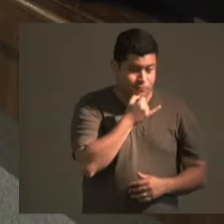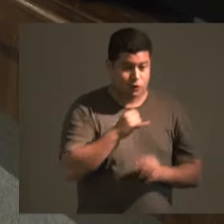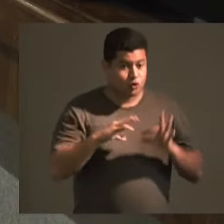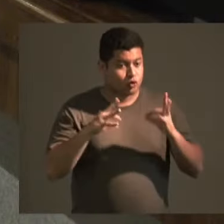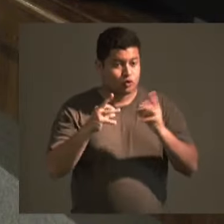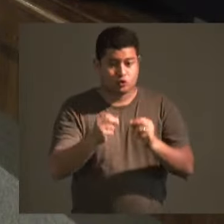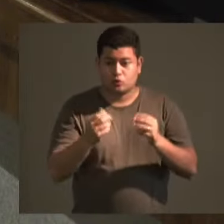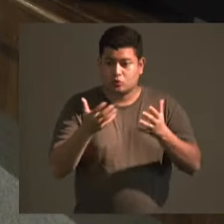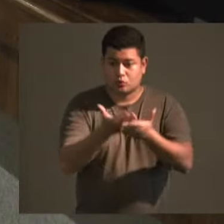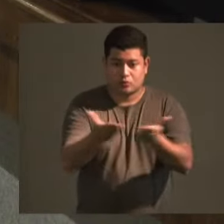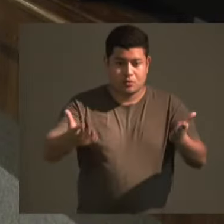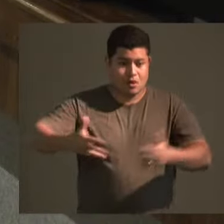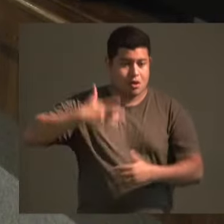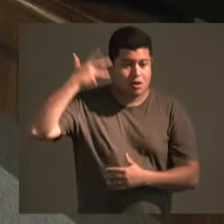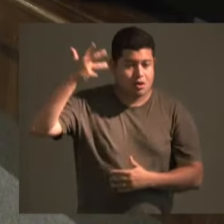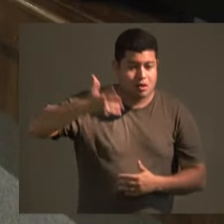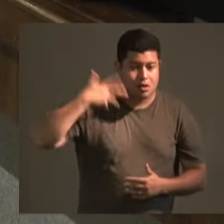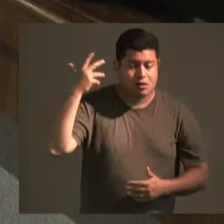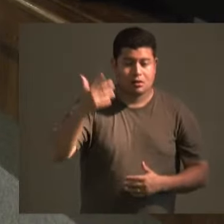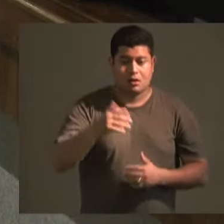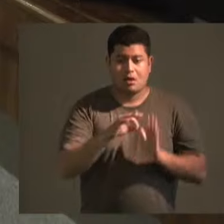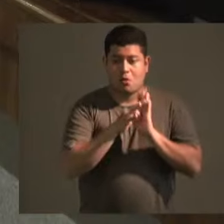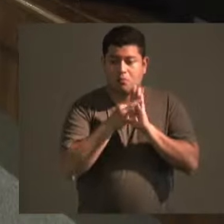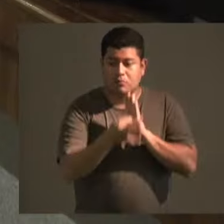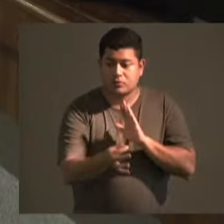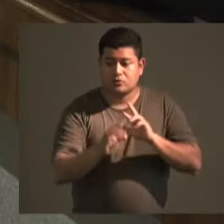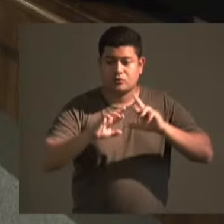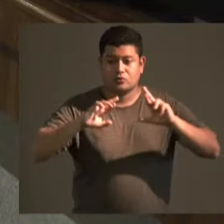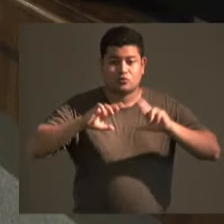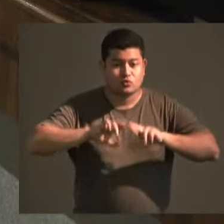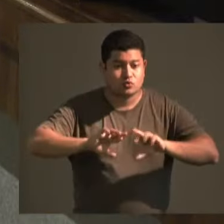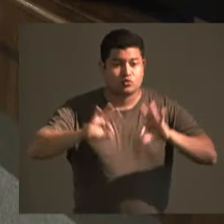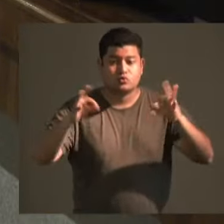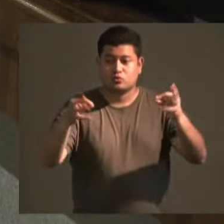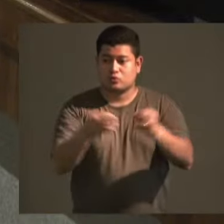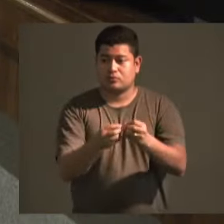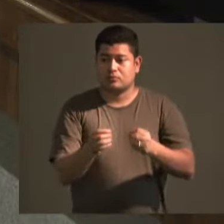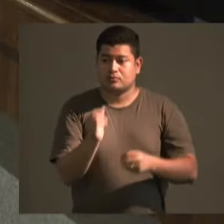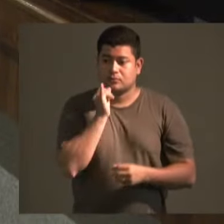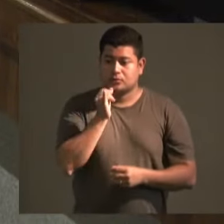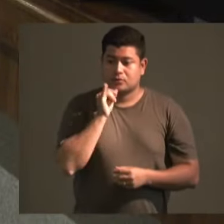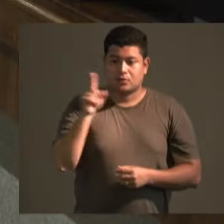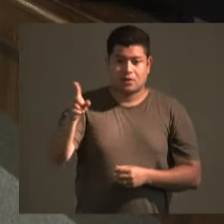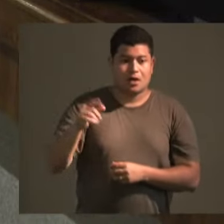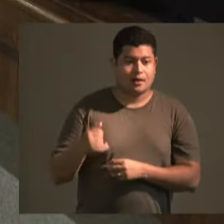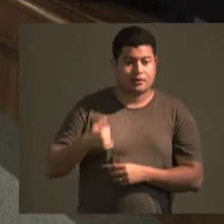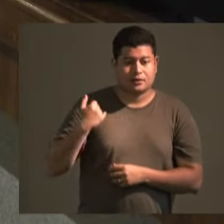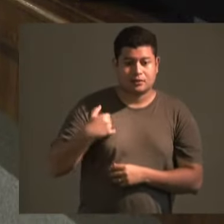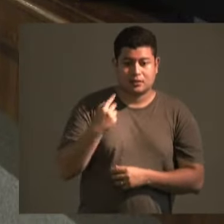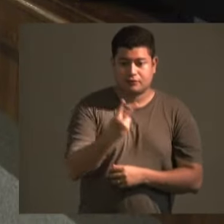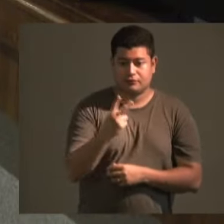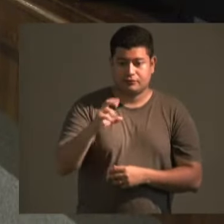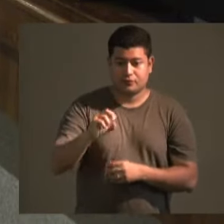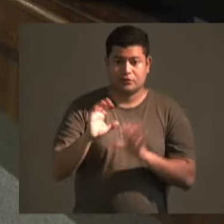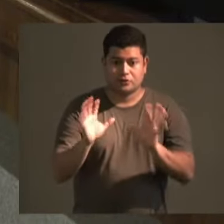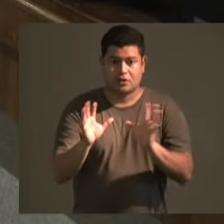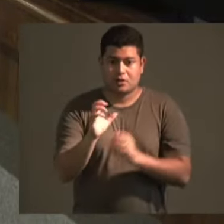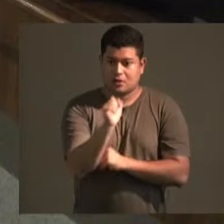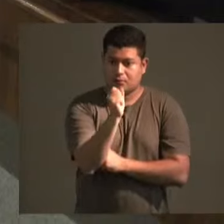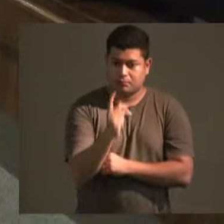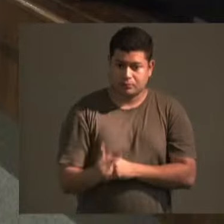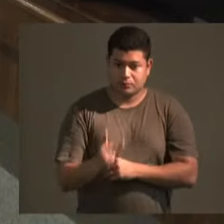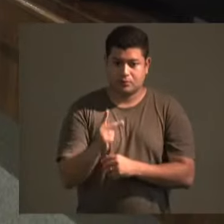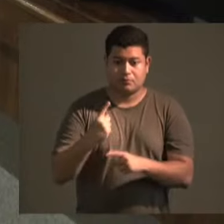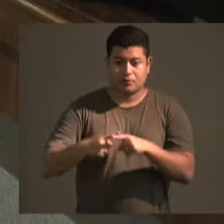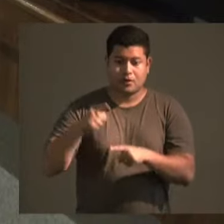aqui das pessoas, é tudo cai lá no INSS, ali quando ele fala, né, que quando ele tinha 20 anos, né, já queriam aposentá-lo por